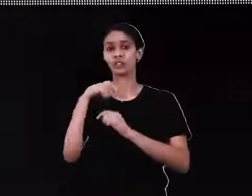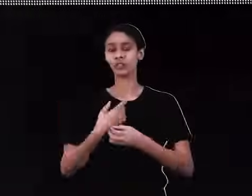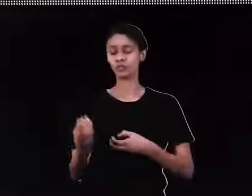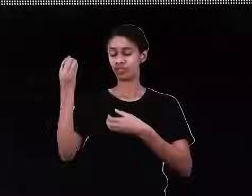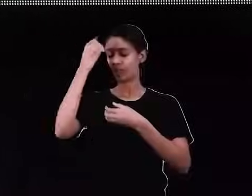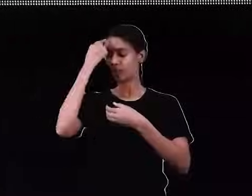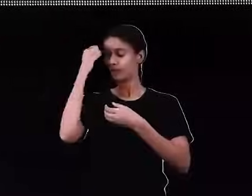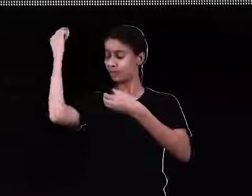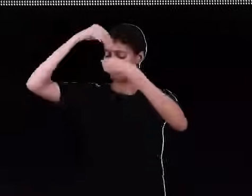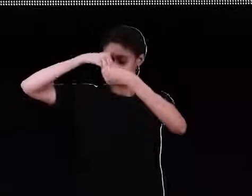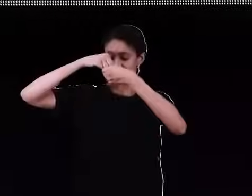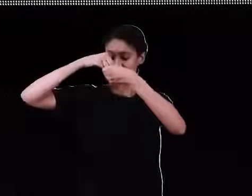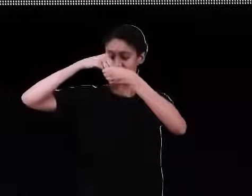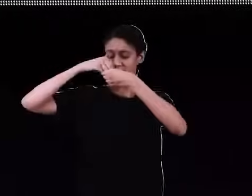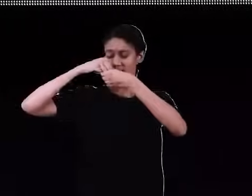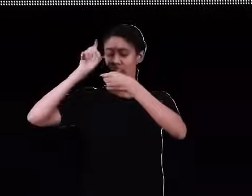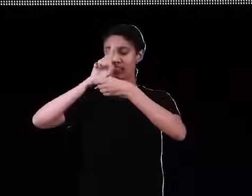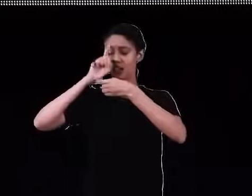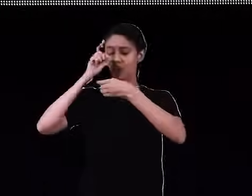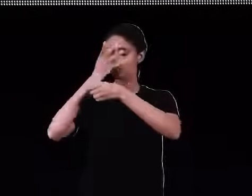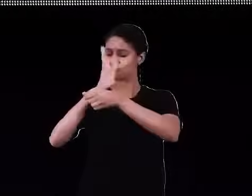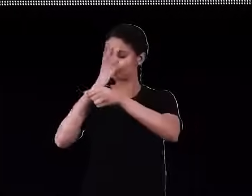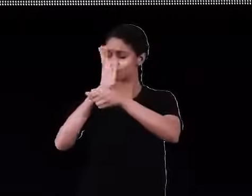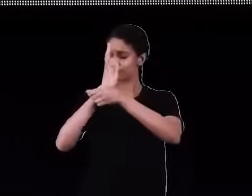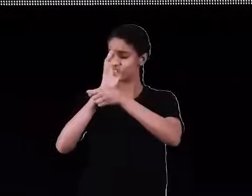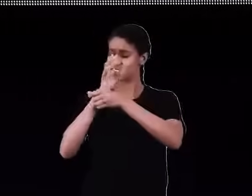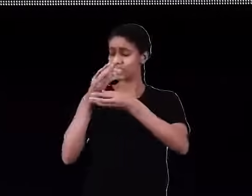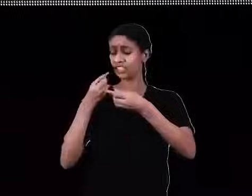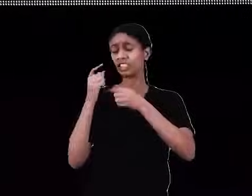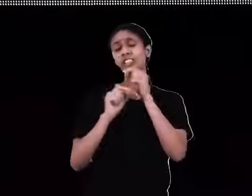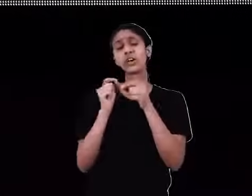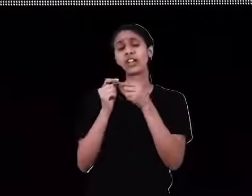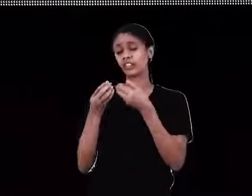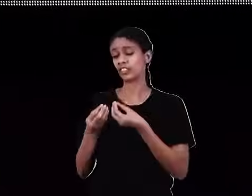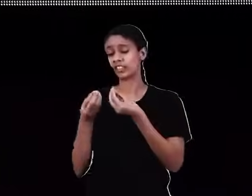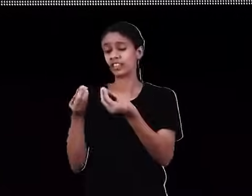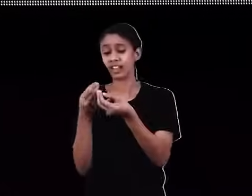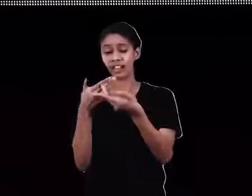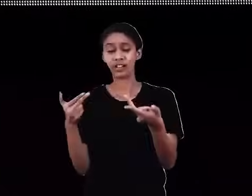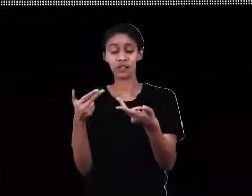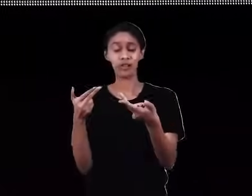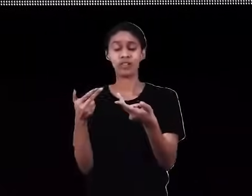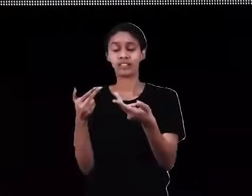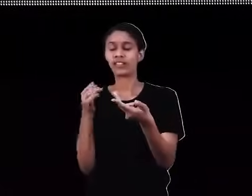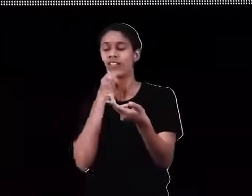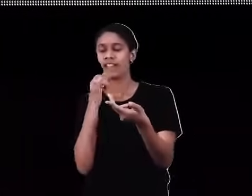mente ao invés de treinar a nossa mente. Então a gente fica assim, ó, dando um biscoitinho para o cachorro calar a boca,